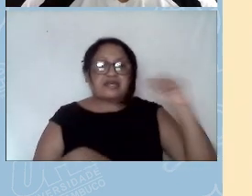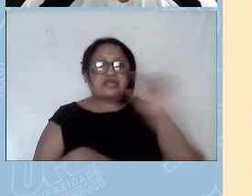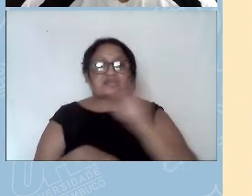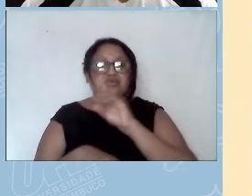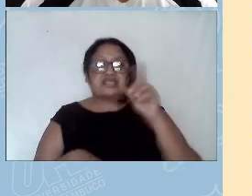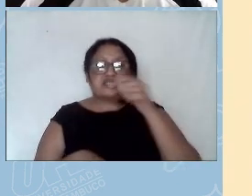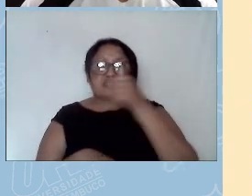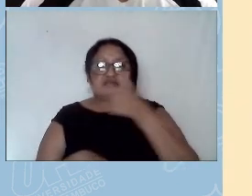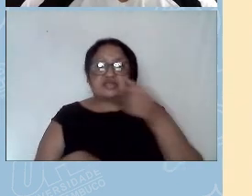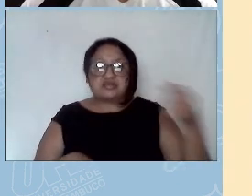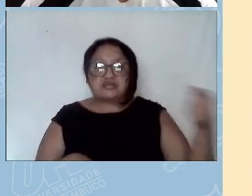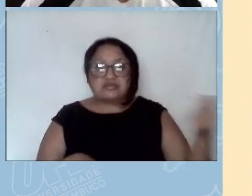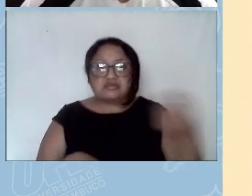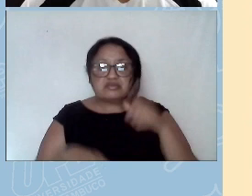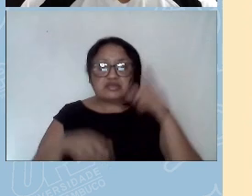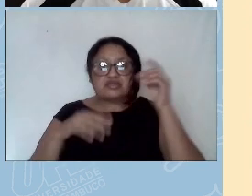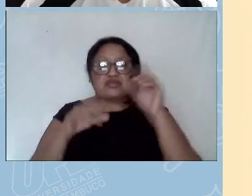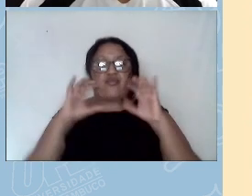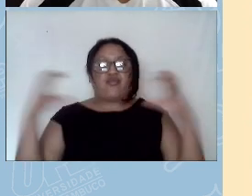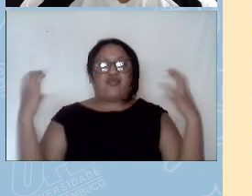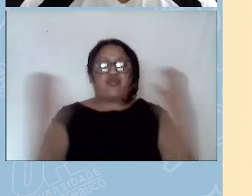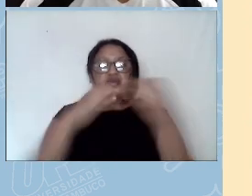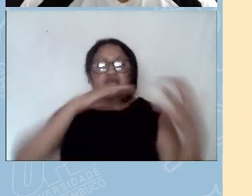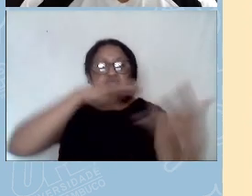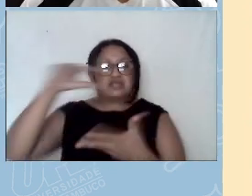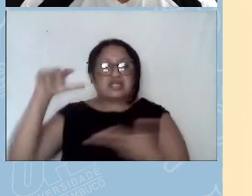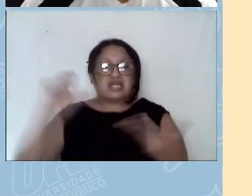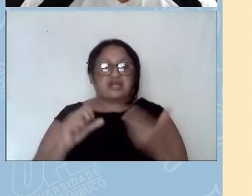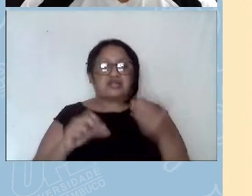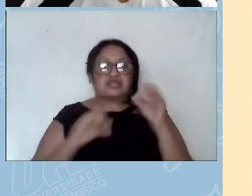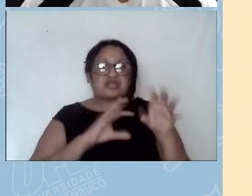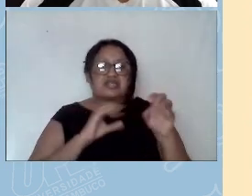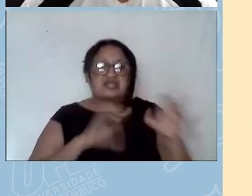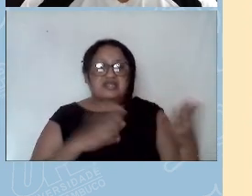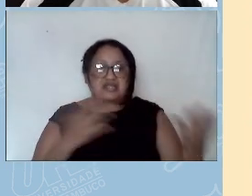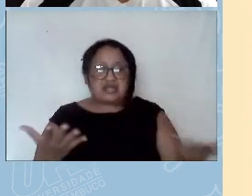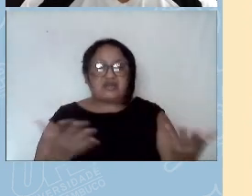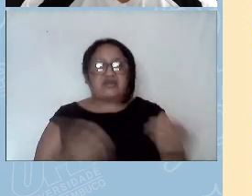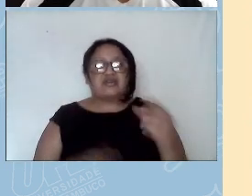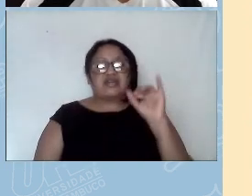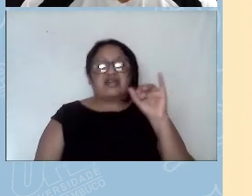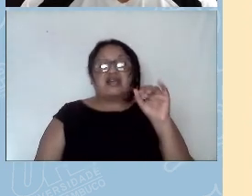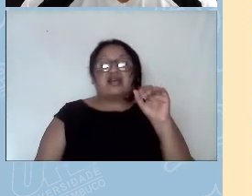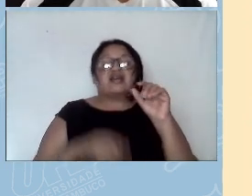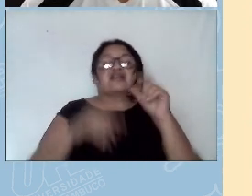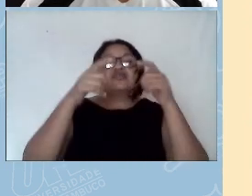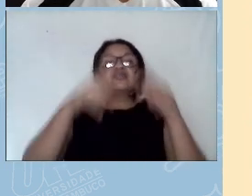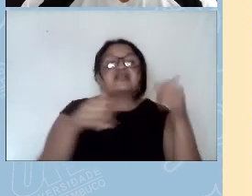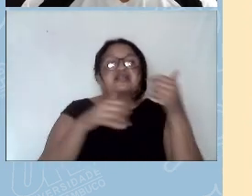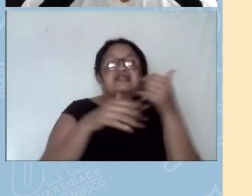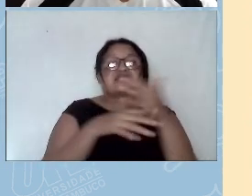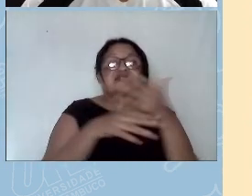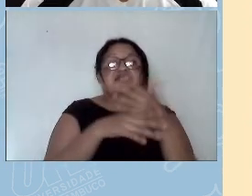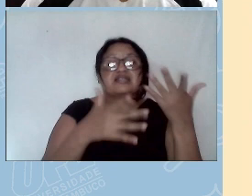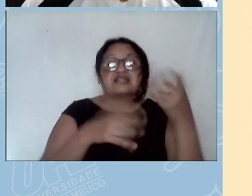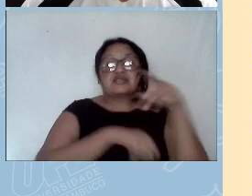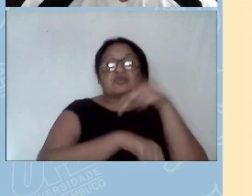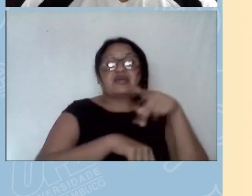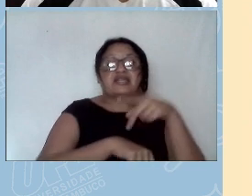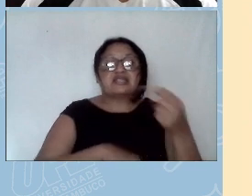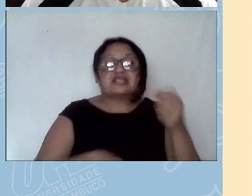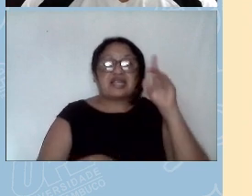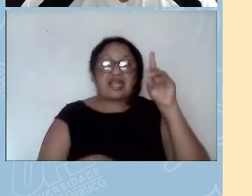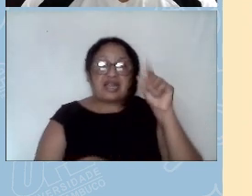Senegal na ocasião representantes de 164 países manifestaram compromisso com o